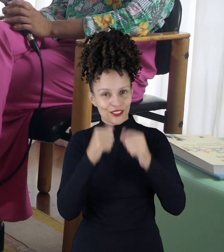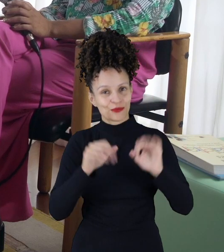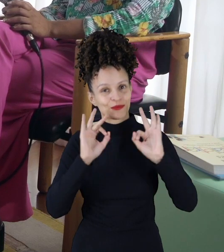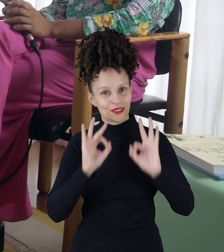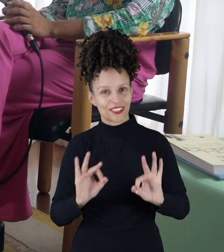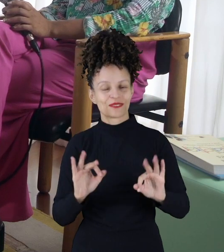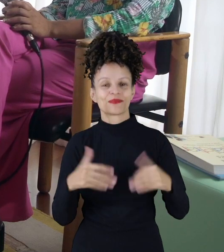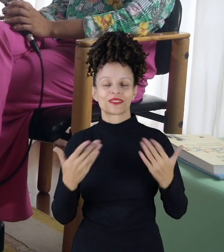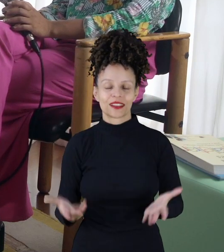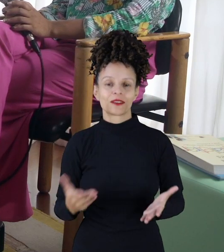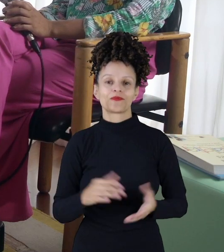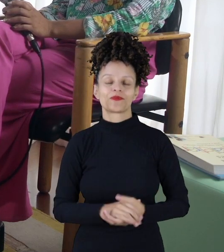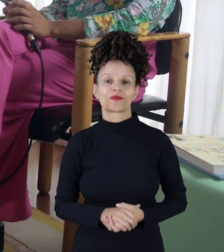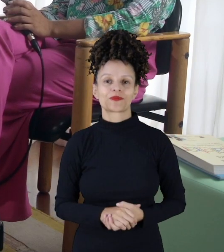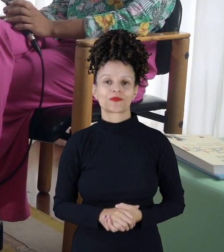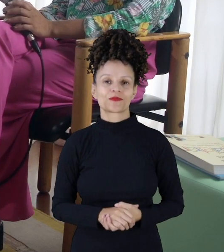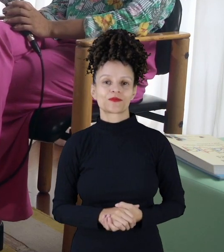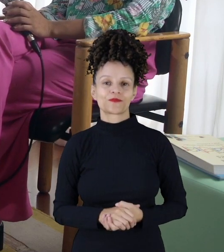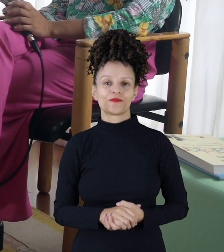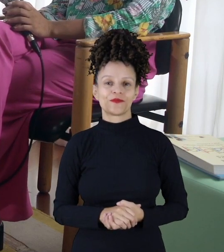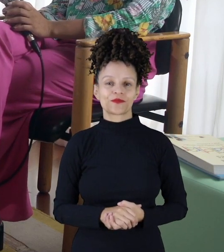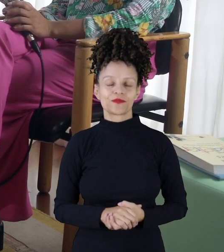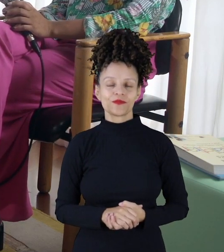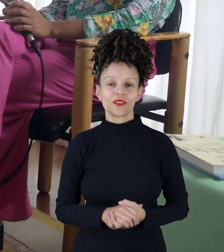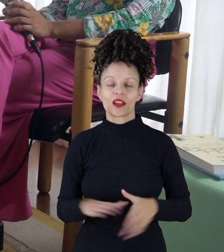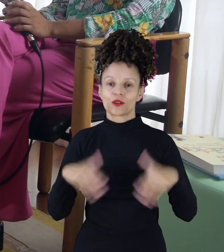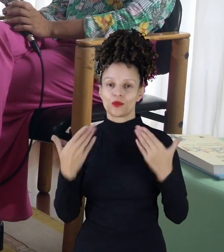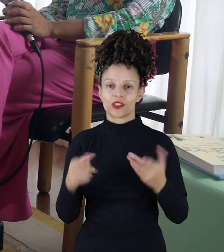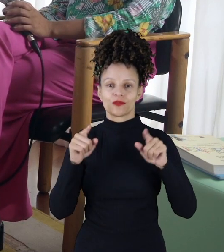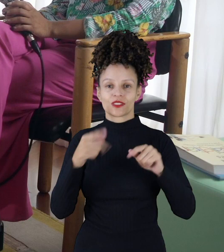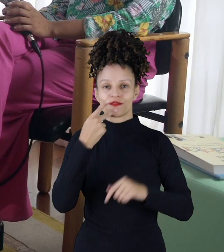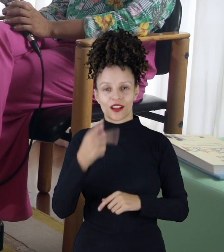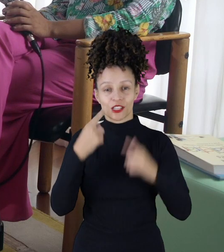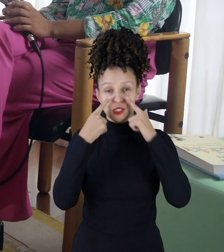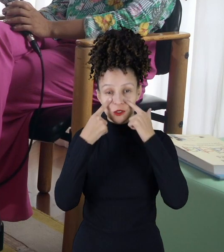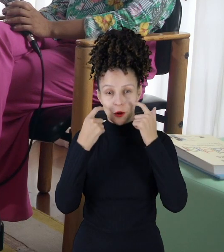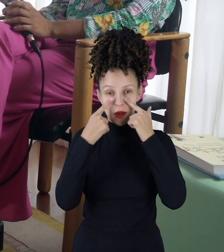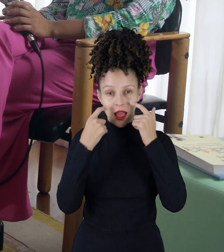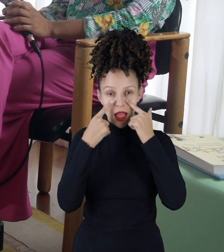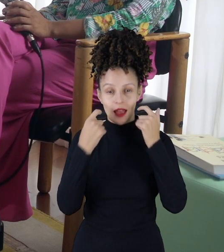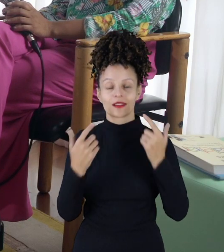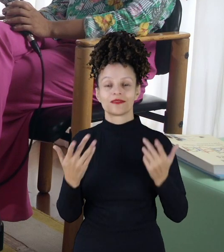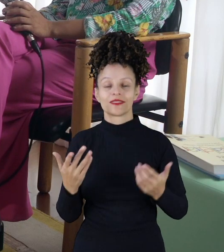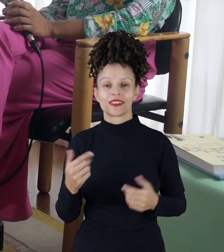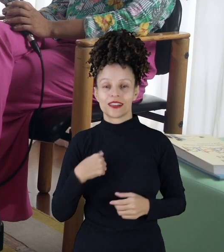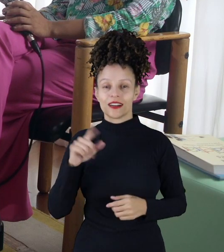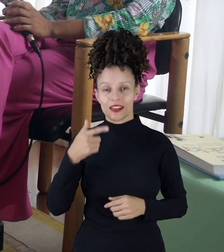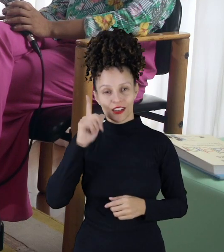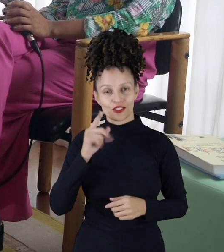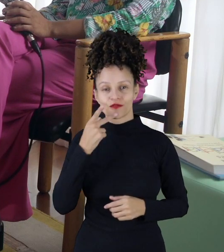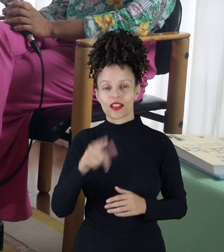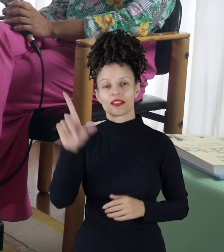Gente, sim, são lindíssimos mesmo, né? E quando você fala de chorar muito,